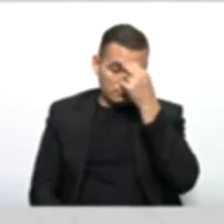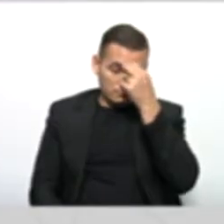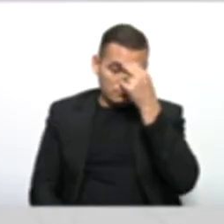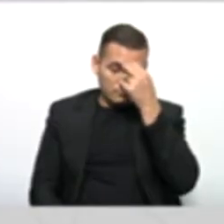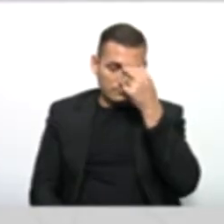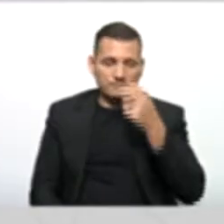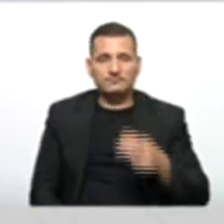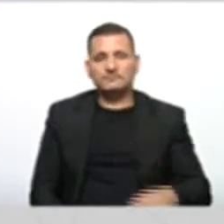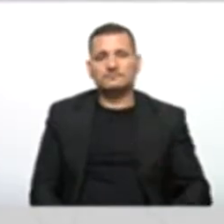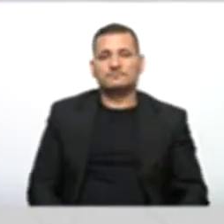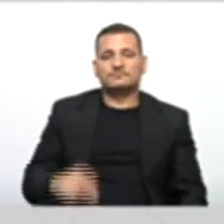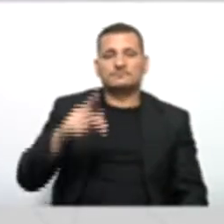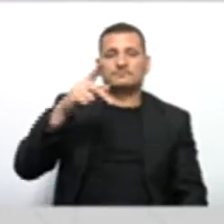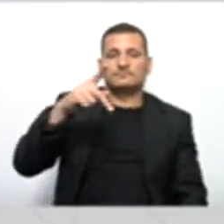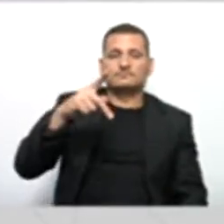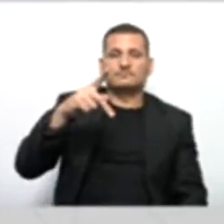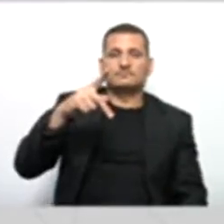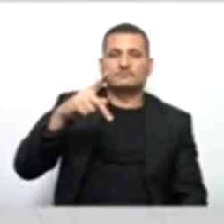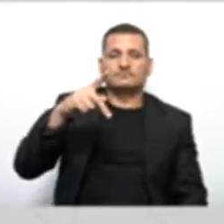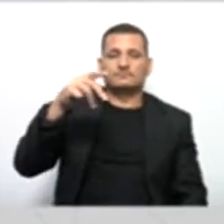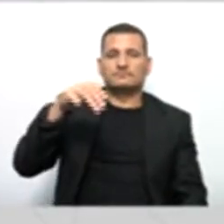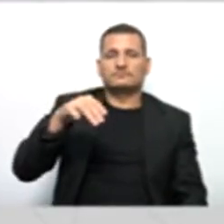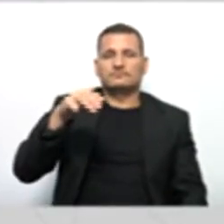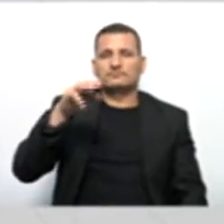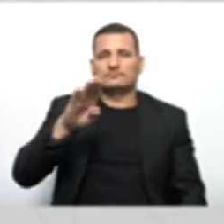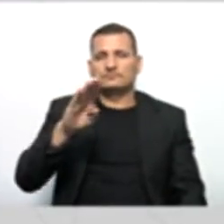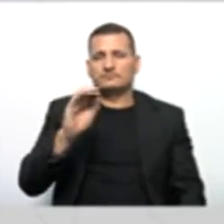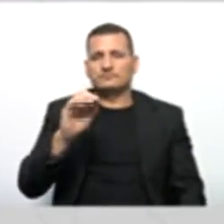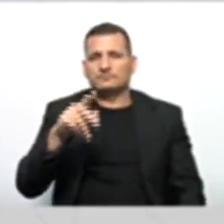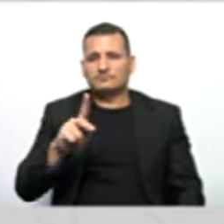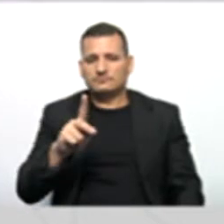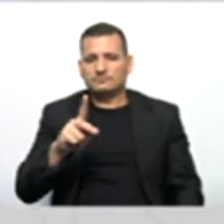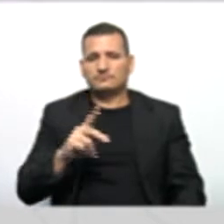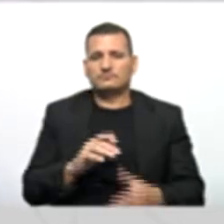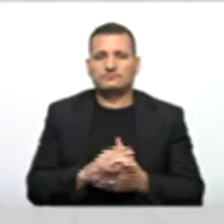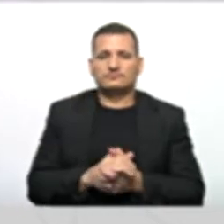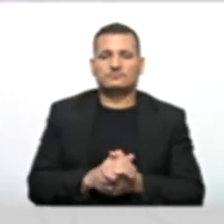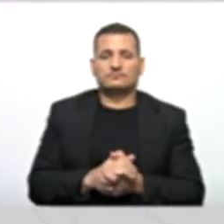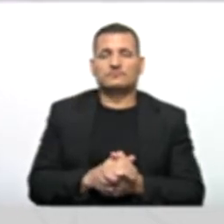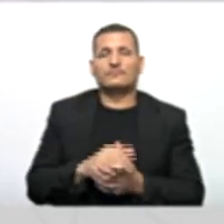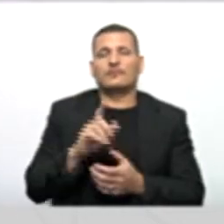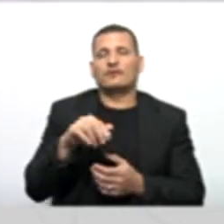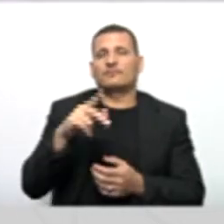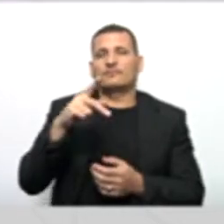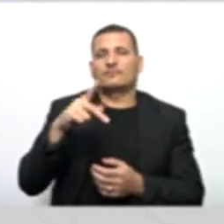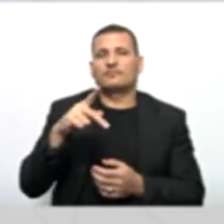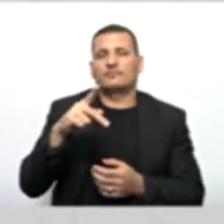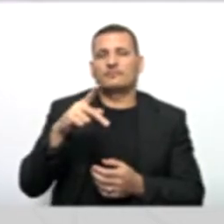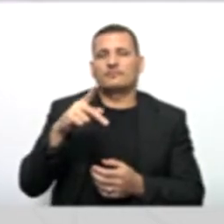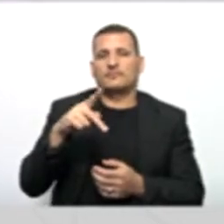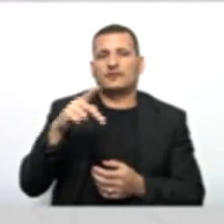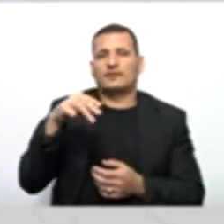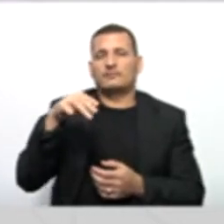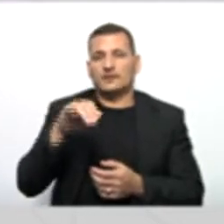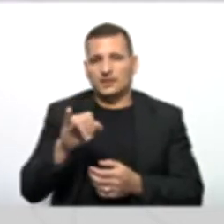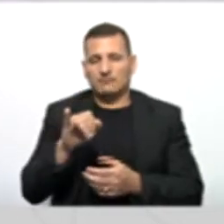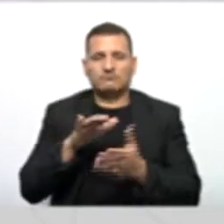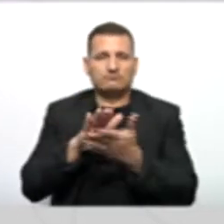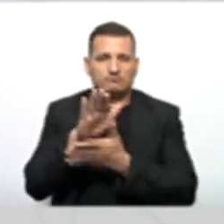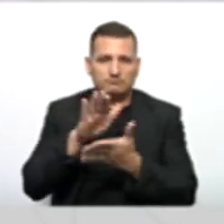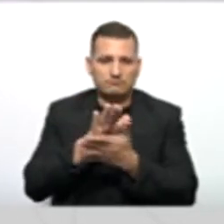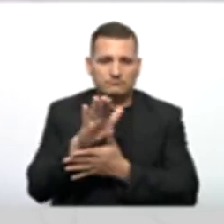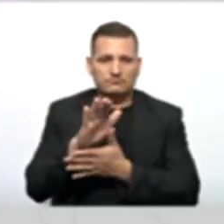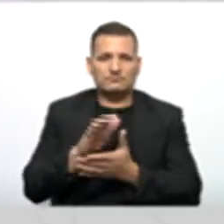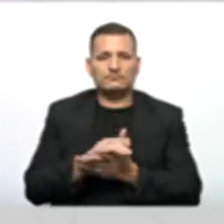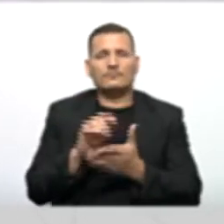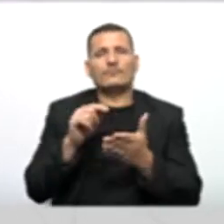Então, sobre o PMBOK, tá? É uma publicação do PMI, que é o Instituto de Gerenciamento de Projetos, que